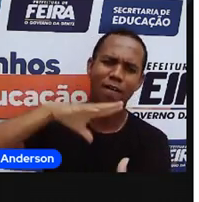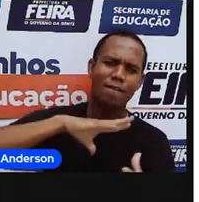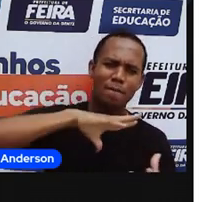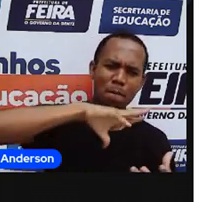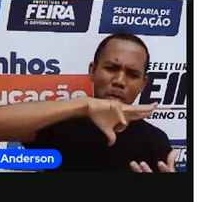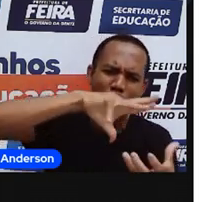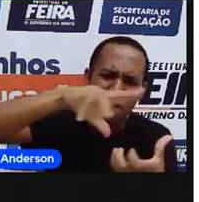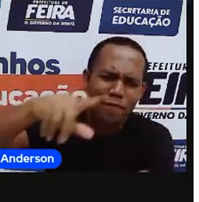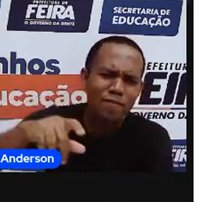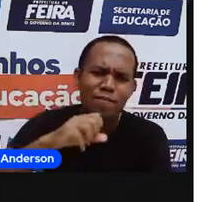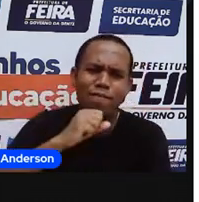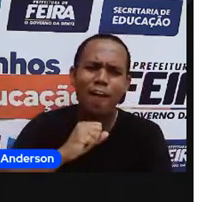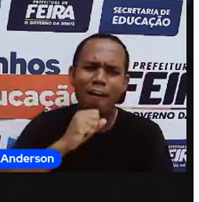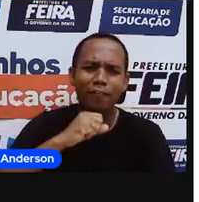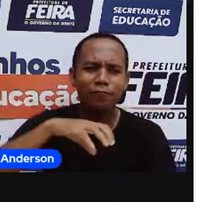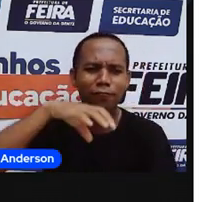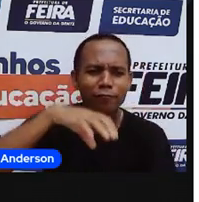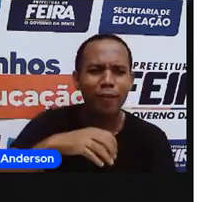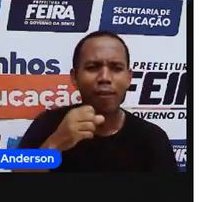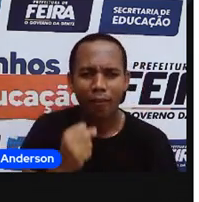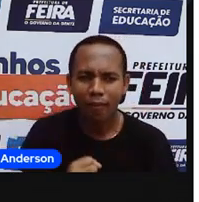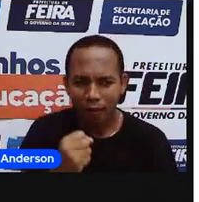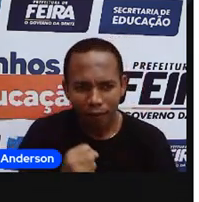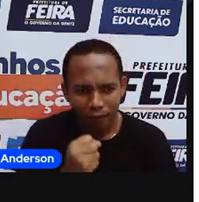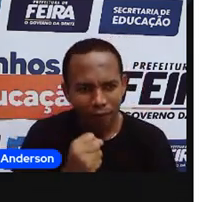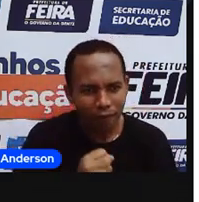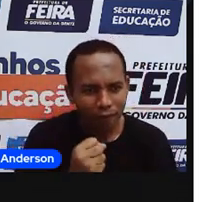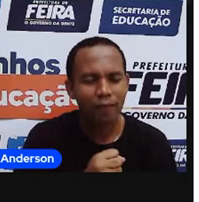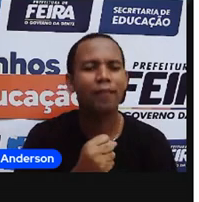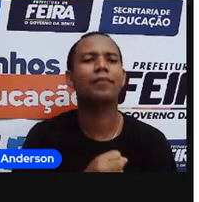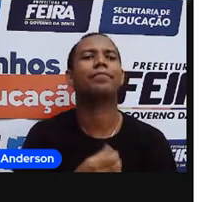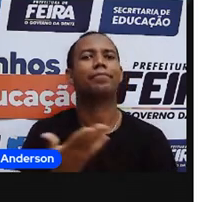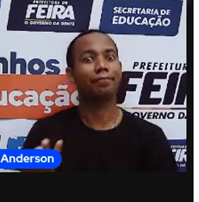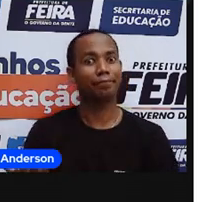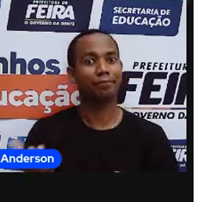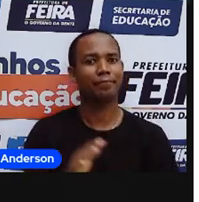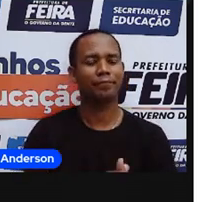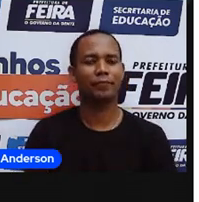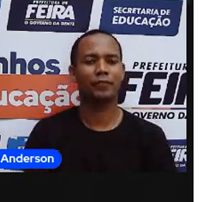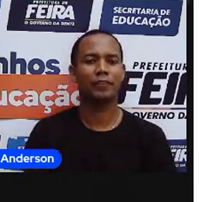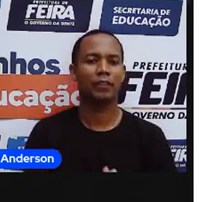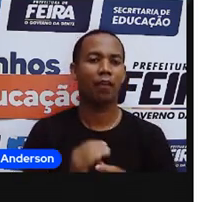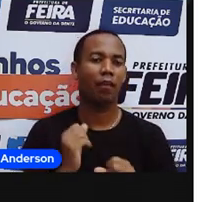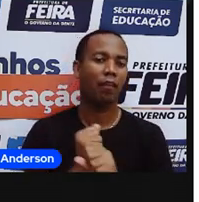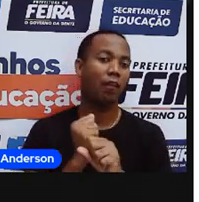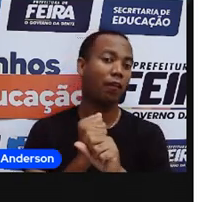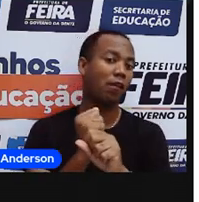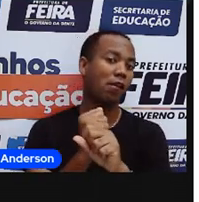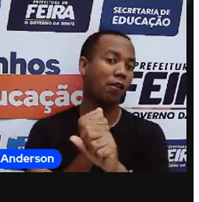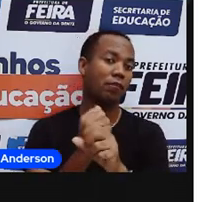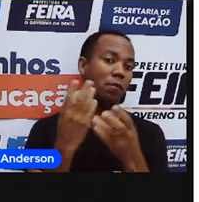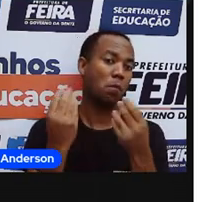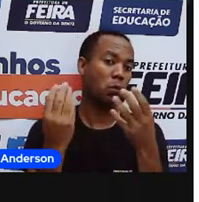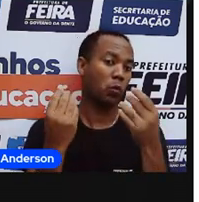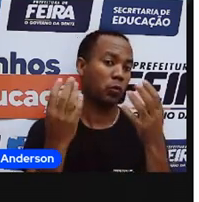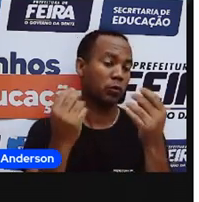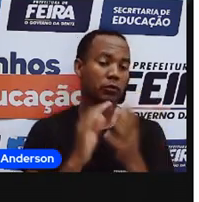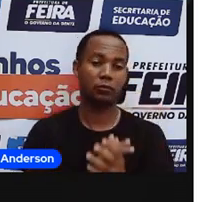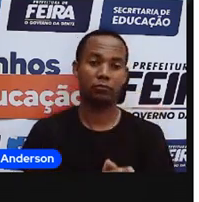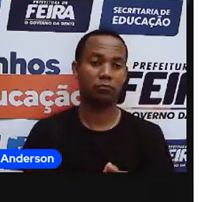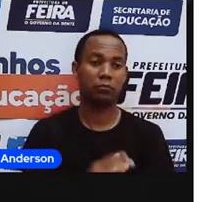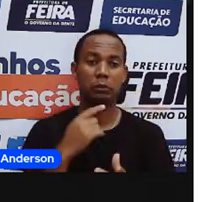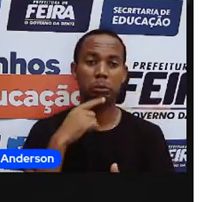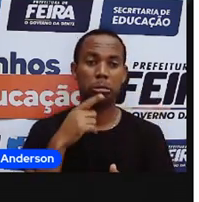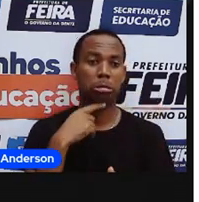5 bilhões. Quantos anos tem isso? Quantos zeros tem um bilhão? né? Data que são mais aceitas, né, por a maioria